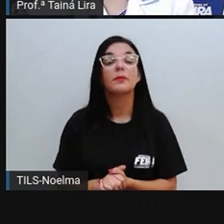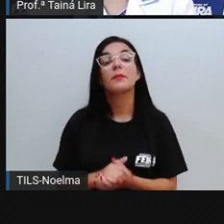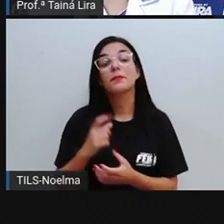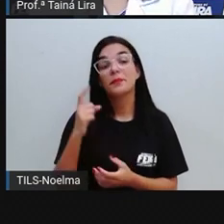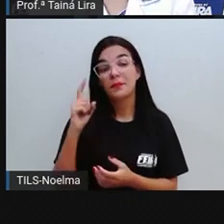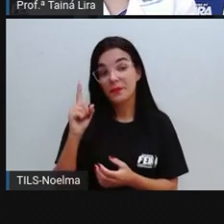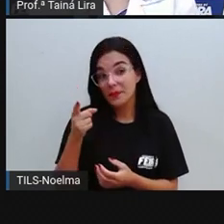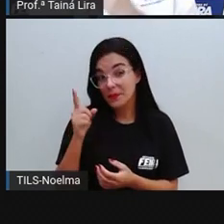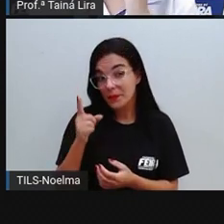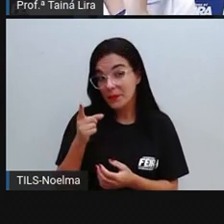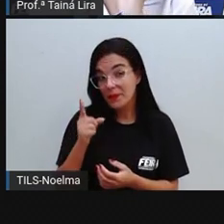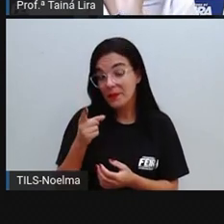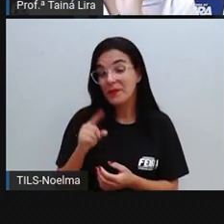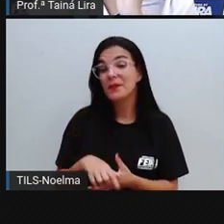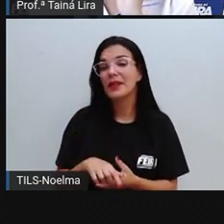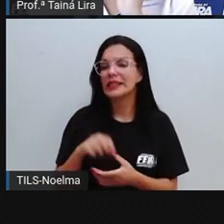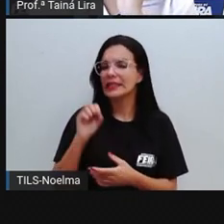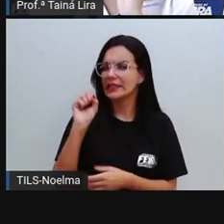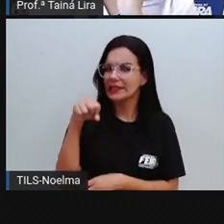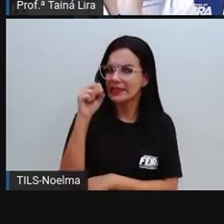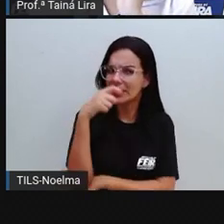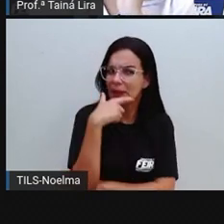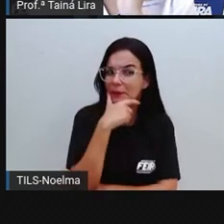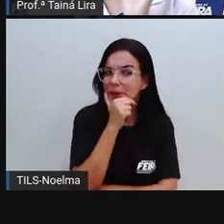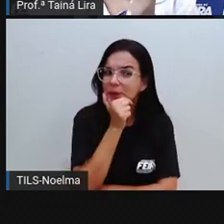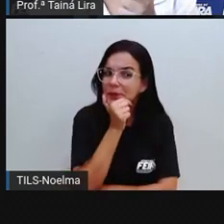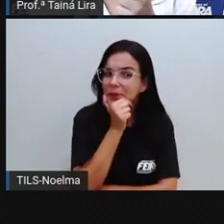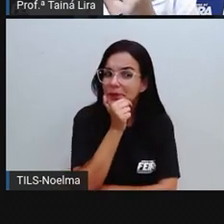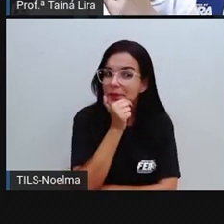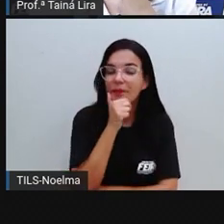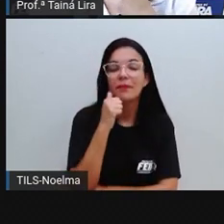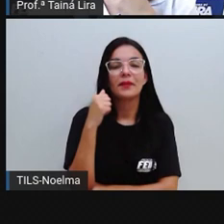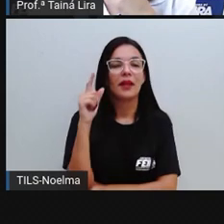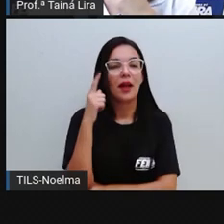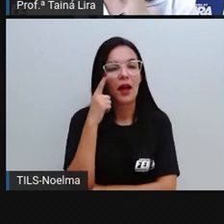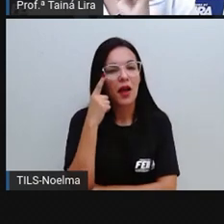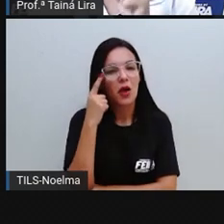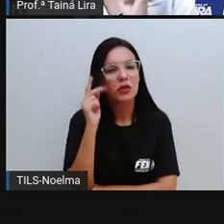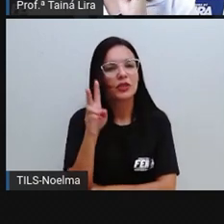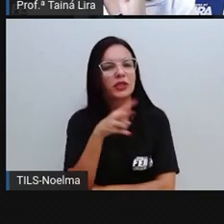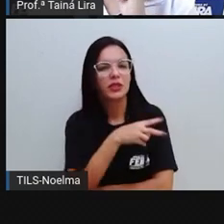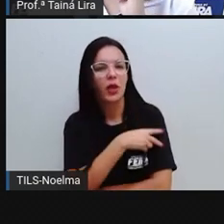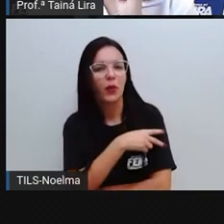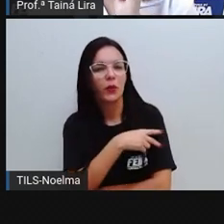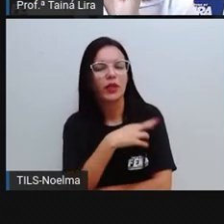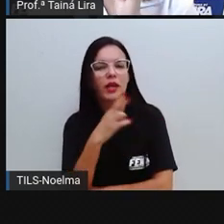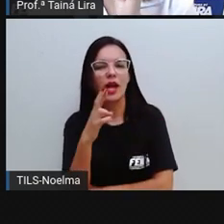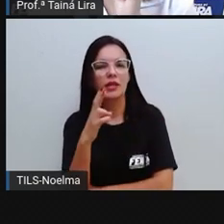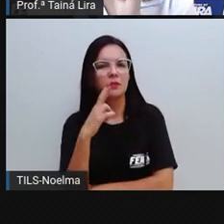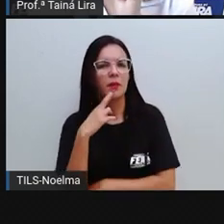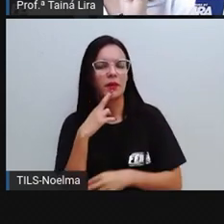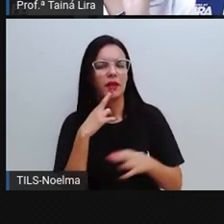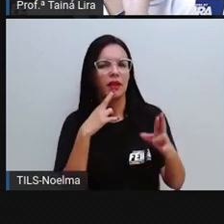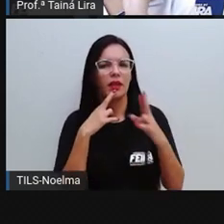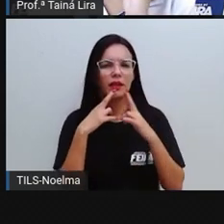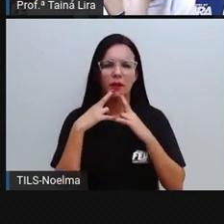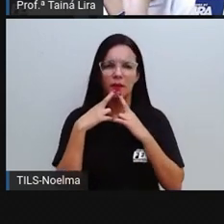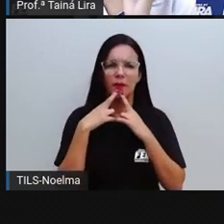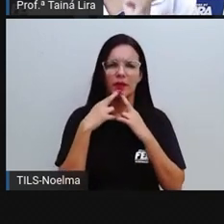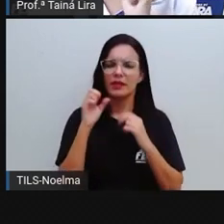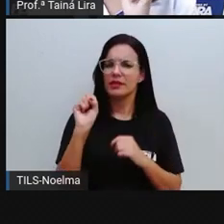Ah, será que foi isso? Ó, o pessoal do segundo ano aí me respondendo.